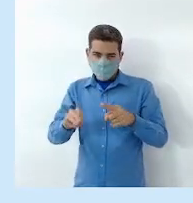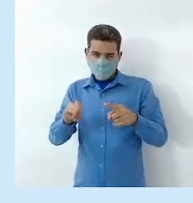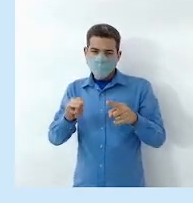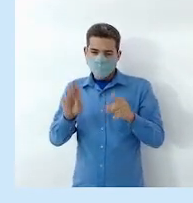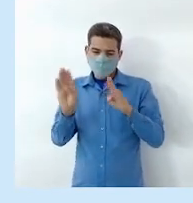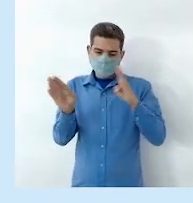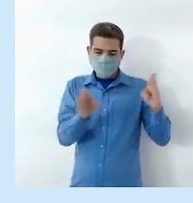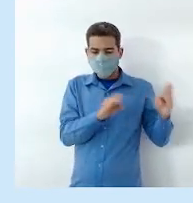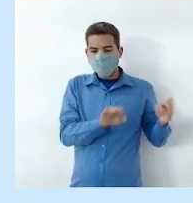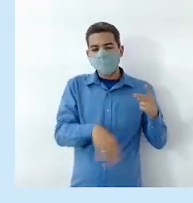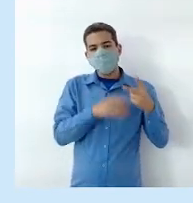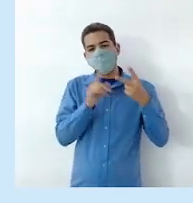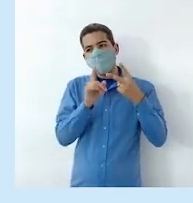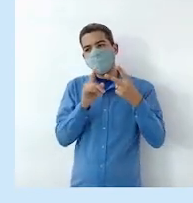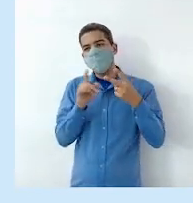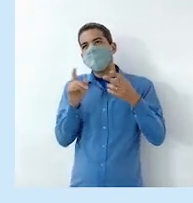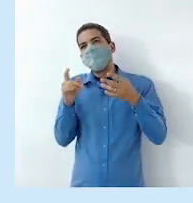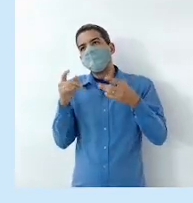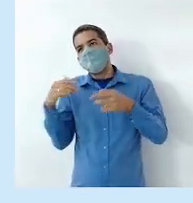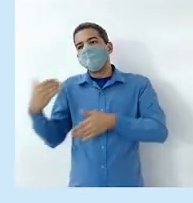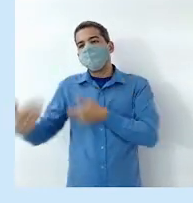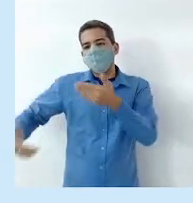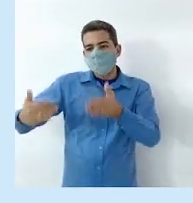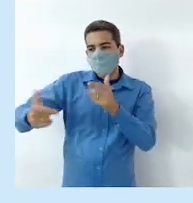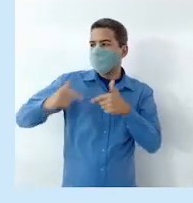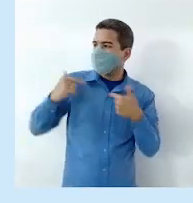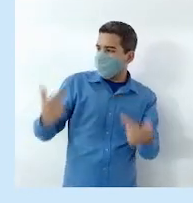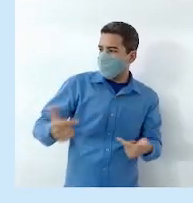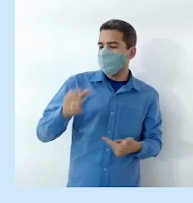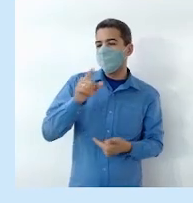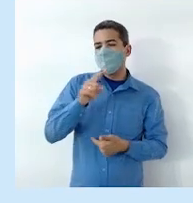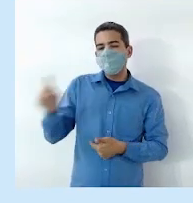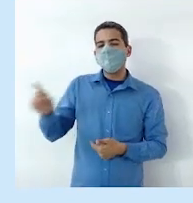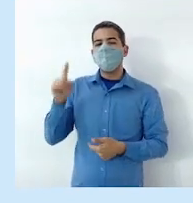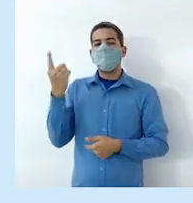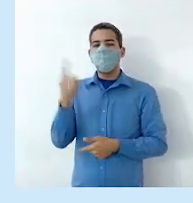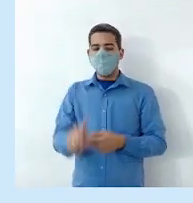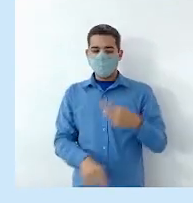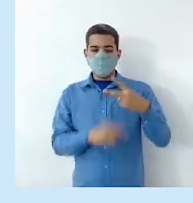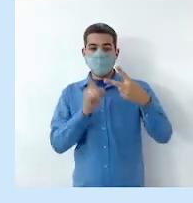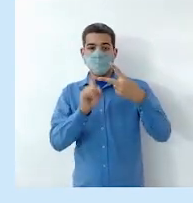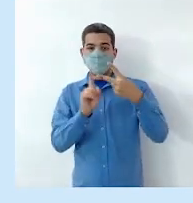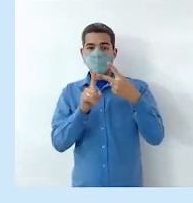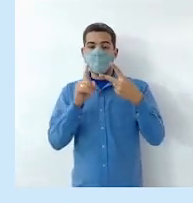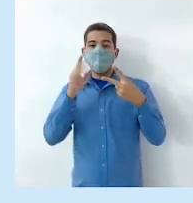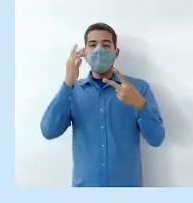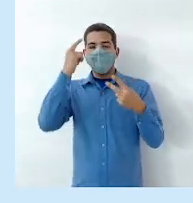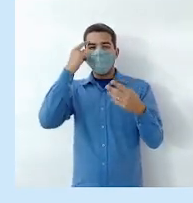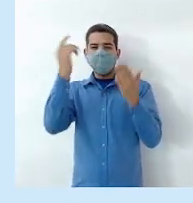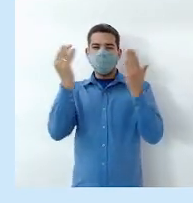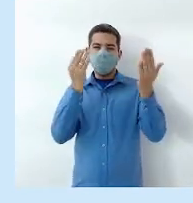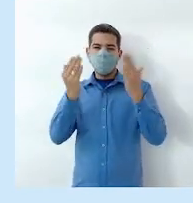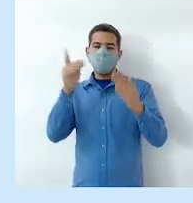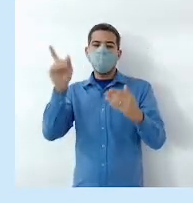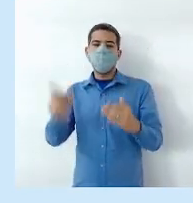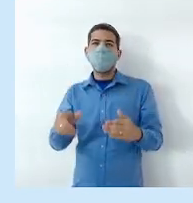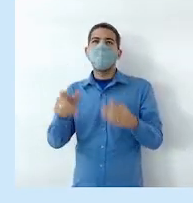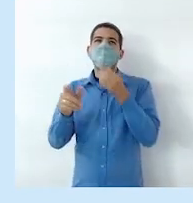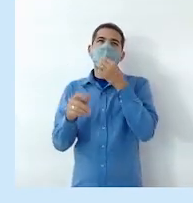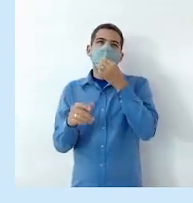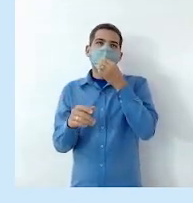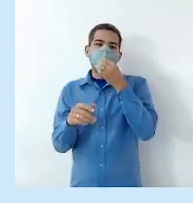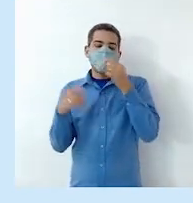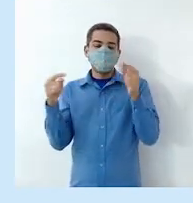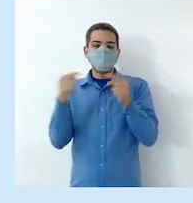história realmente. O decorrer das ações dos personagens. Já o tempo psicológico, ele tem muito mais a